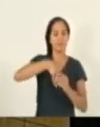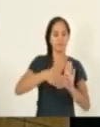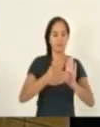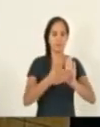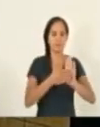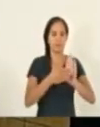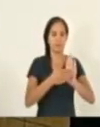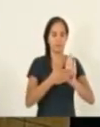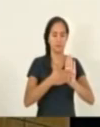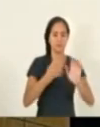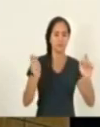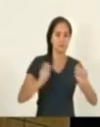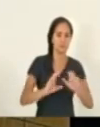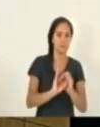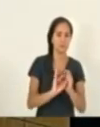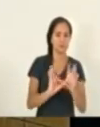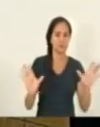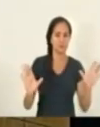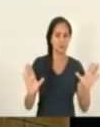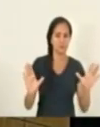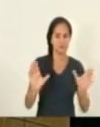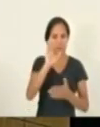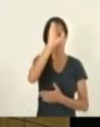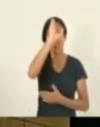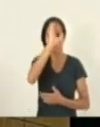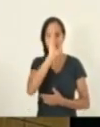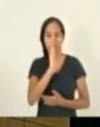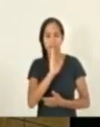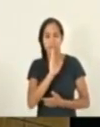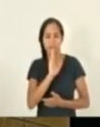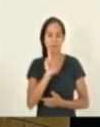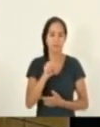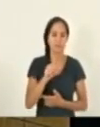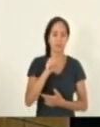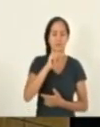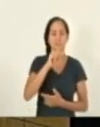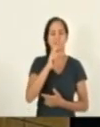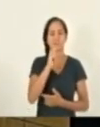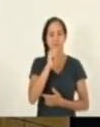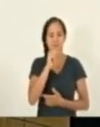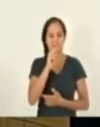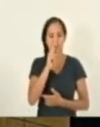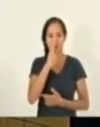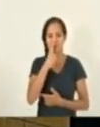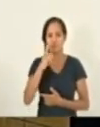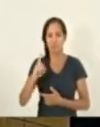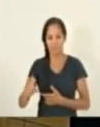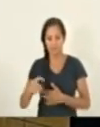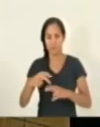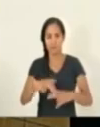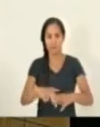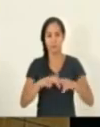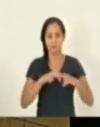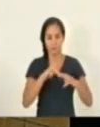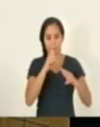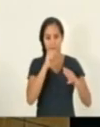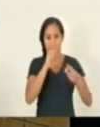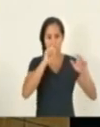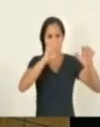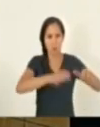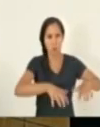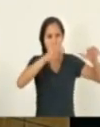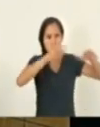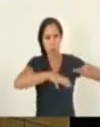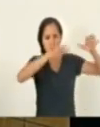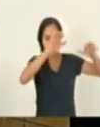que possibilita a isenção de tarifas de água e esgoto para imóveis danificados por enchentes. Porém, esse